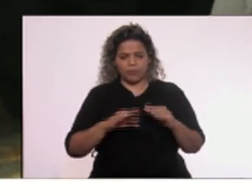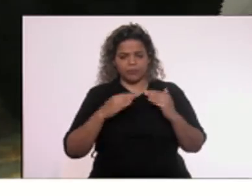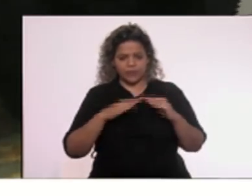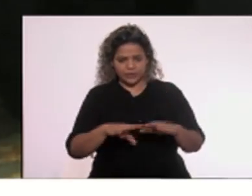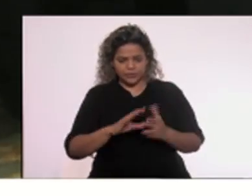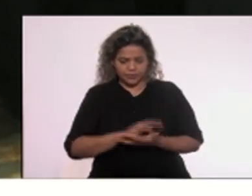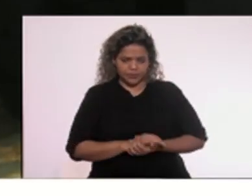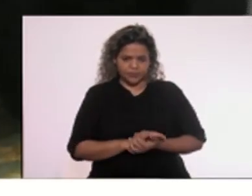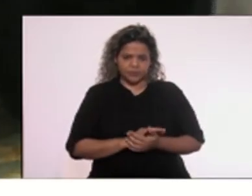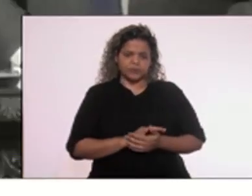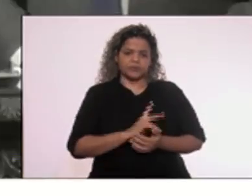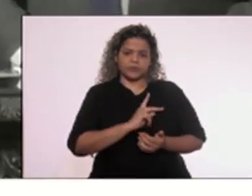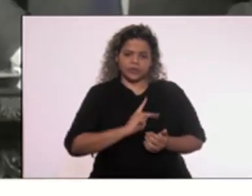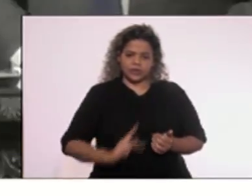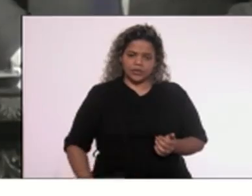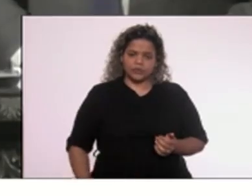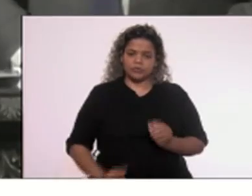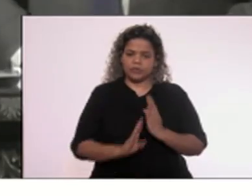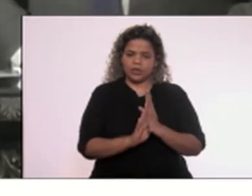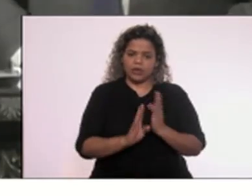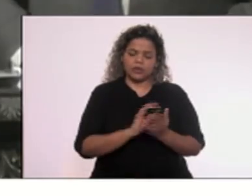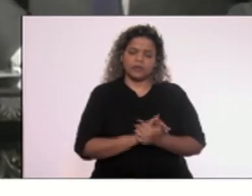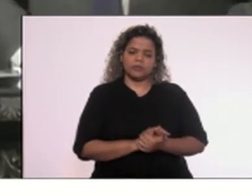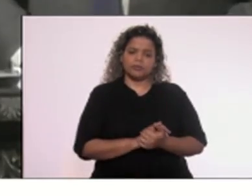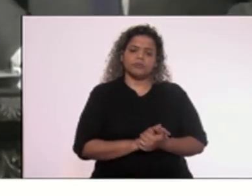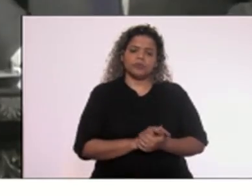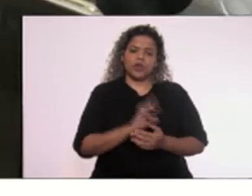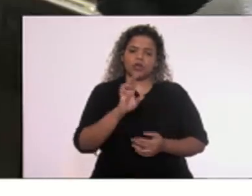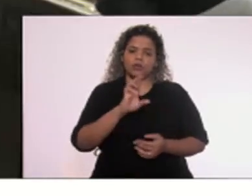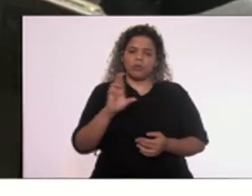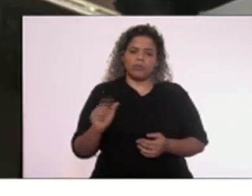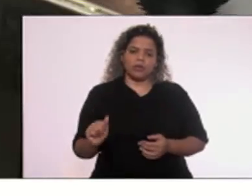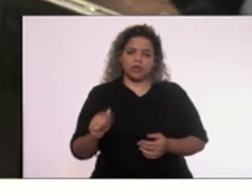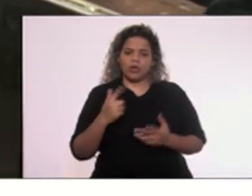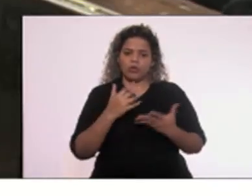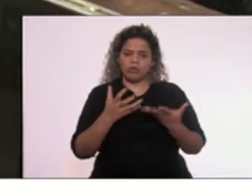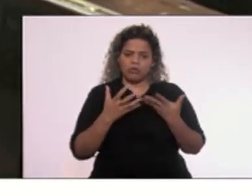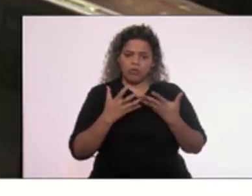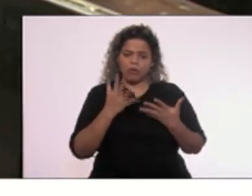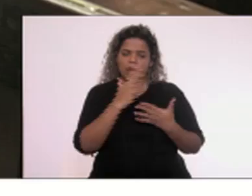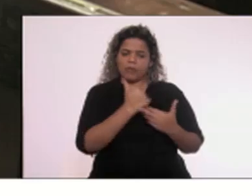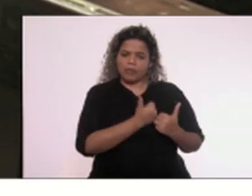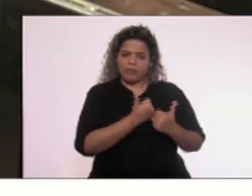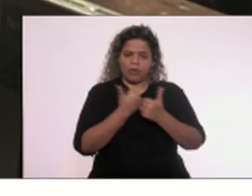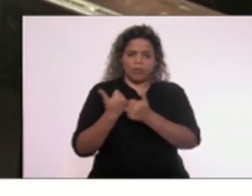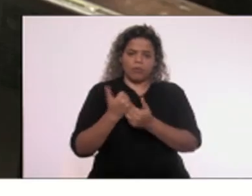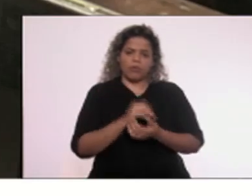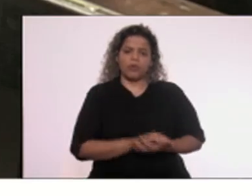Senhor presidente, pela ordem, quero Rodrigo Amorim. Manifestar aqui apoio